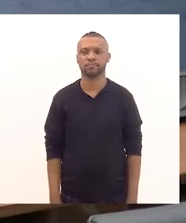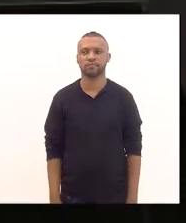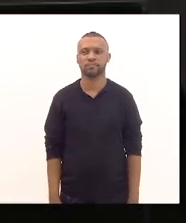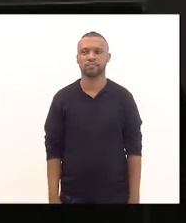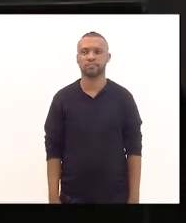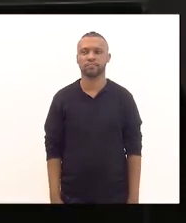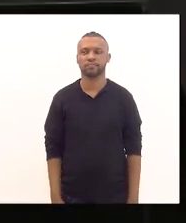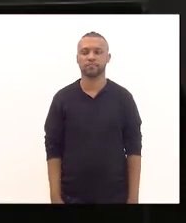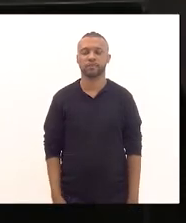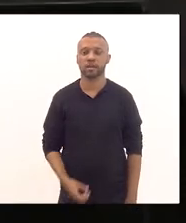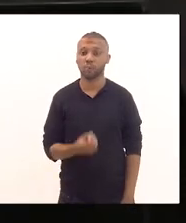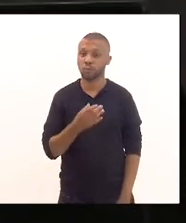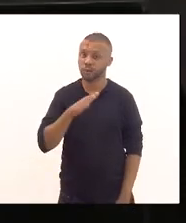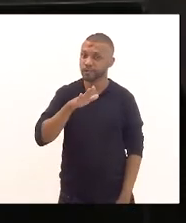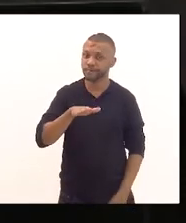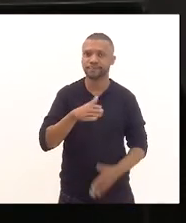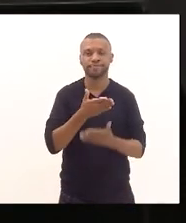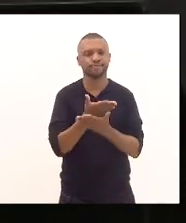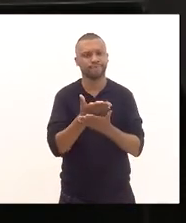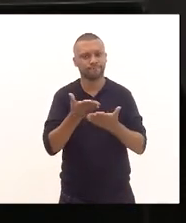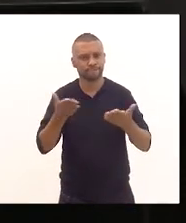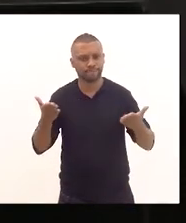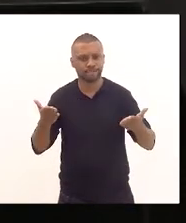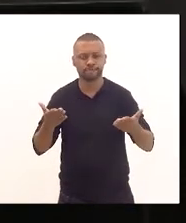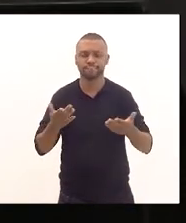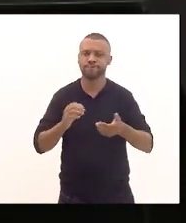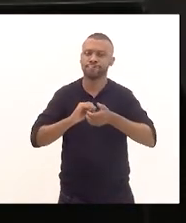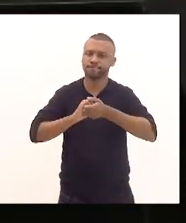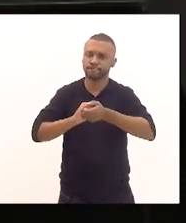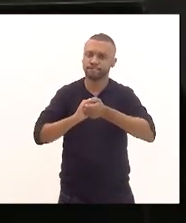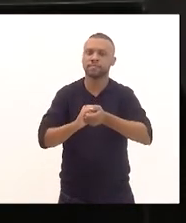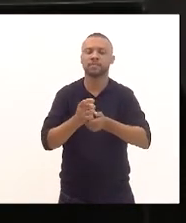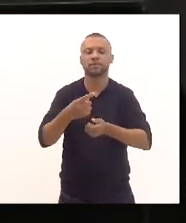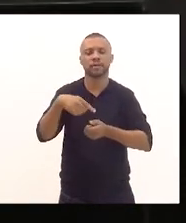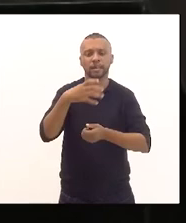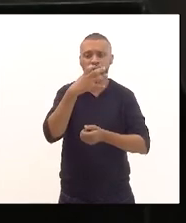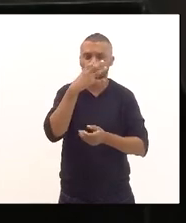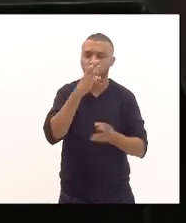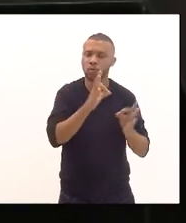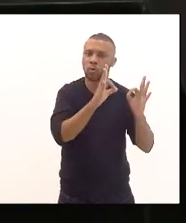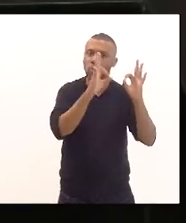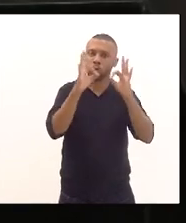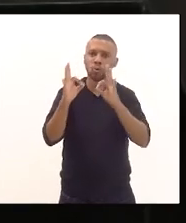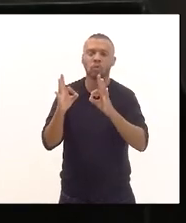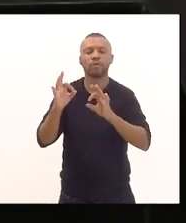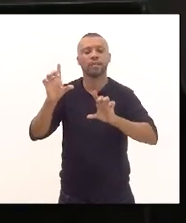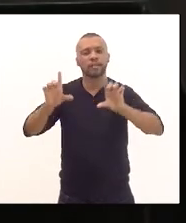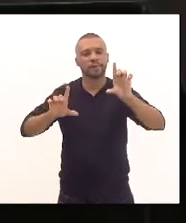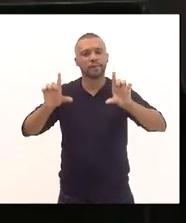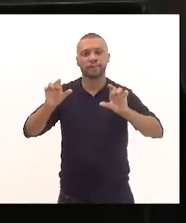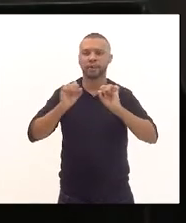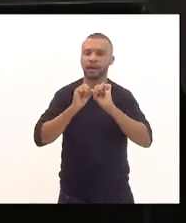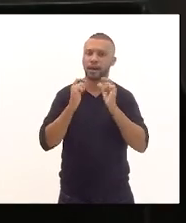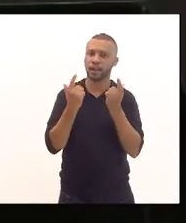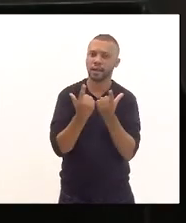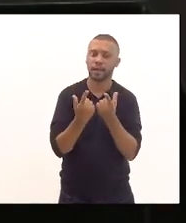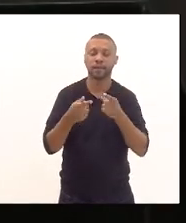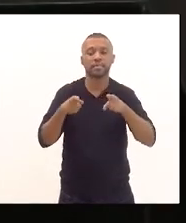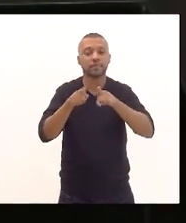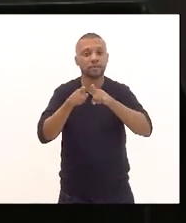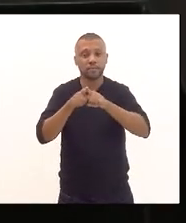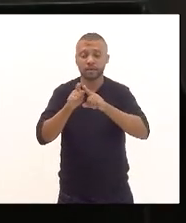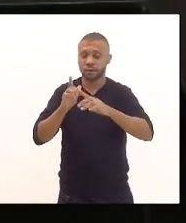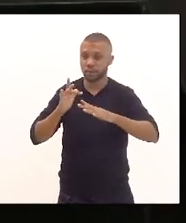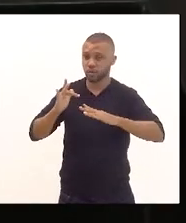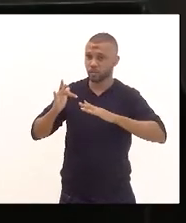é uma boa tarde a todos EA todas sal daqueles que nos assistem nos acompanham pela TV alerj pelas redes sociais